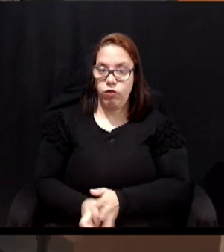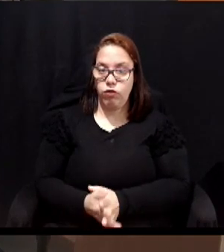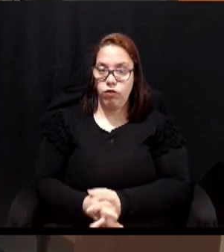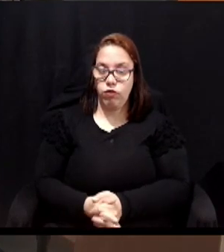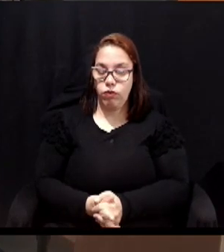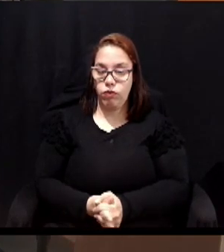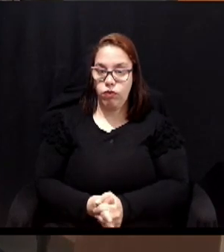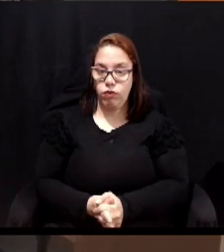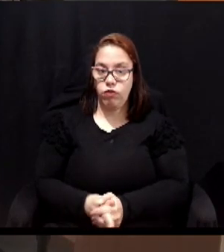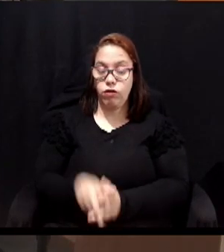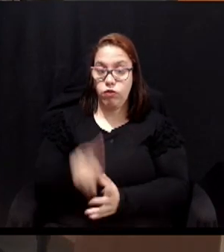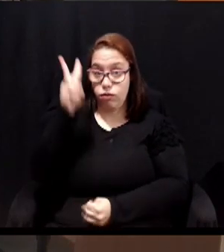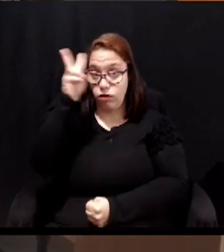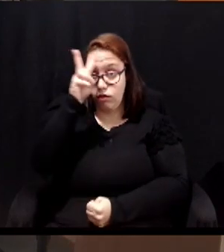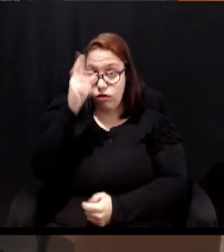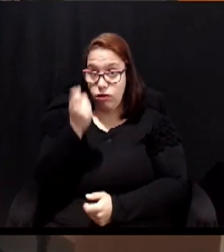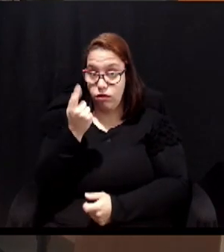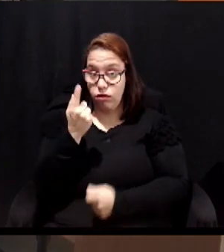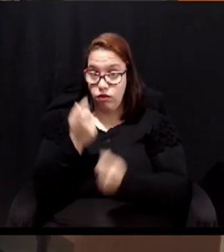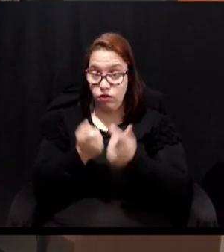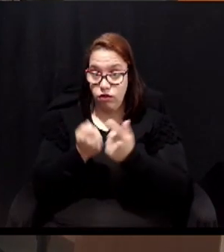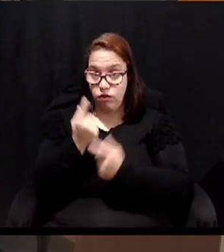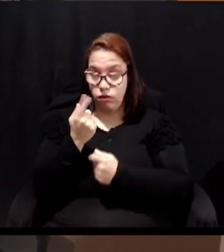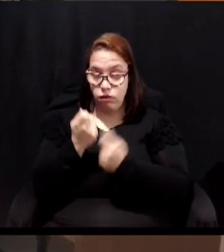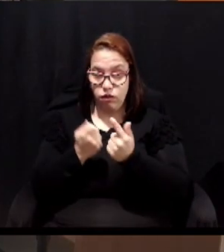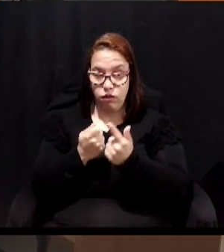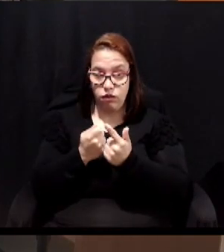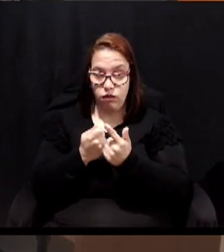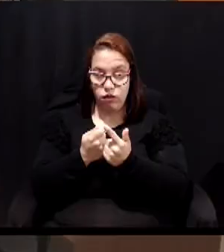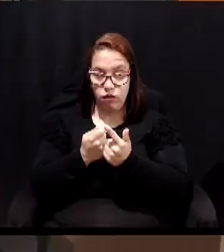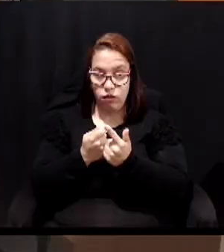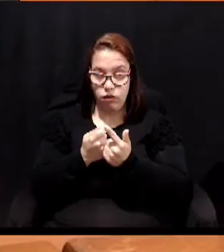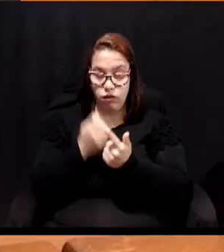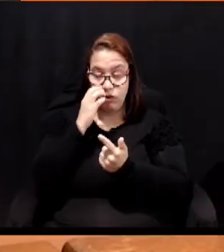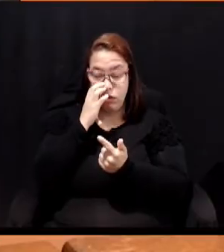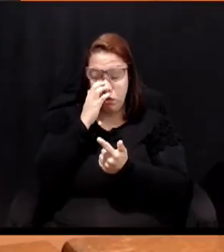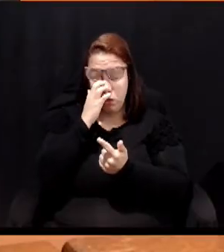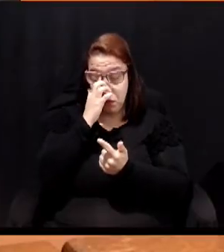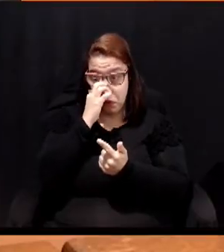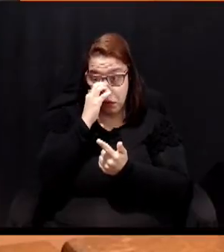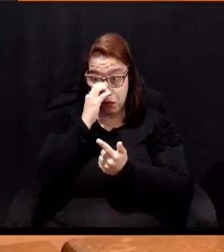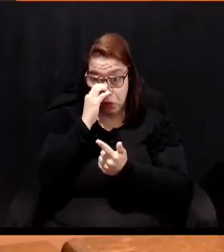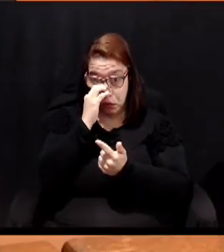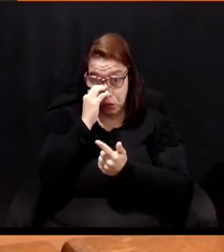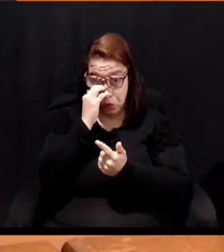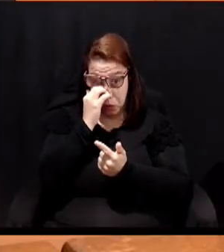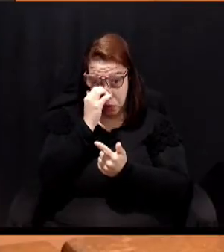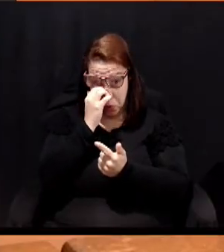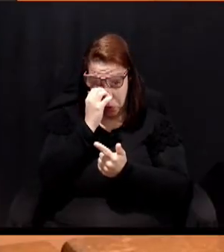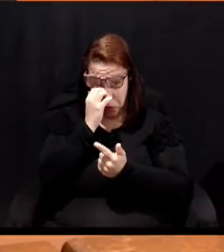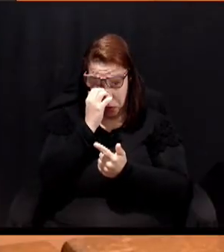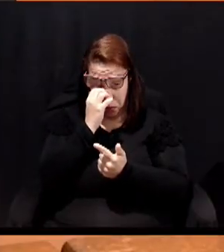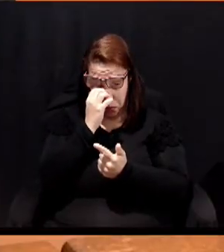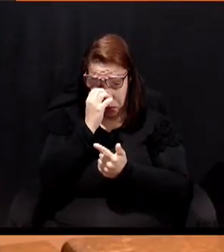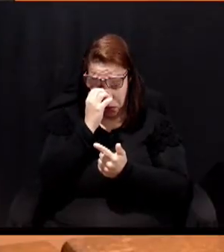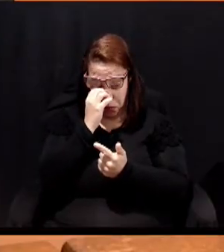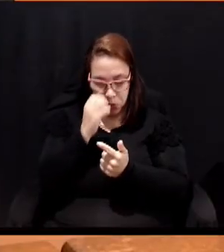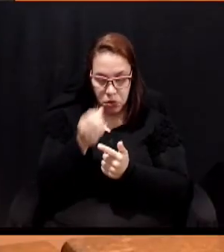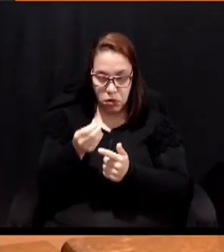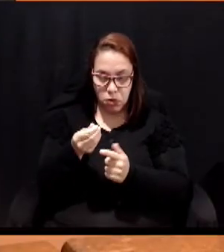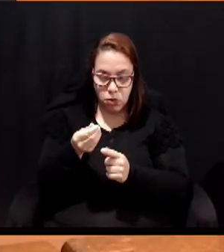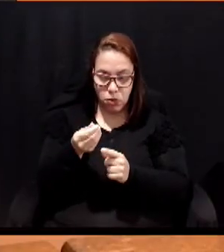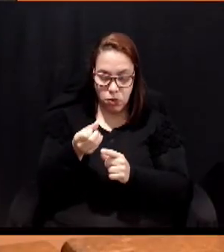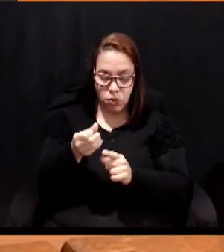Lembrando um pouco da feira a Home Show, que é uma feira para pequenos empresários